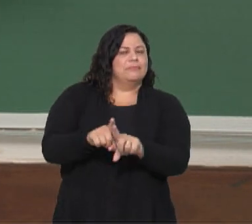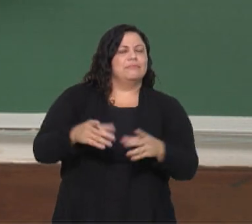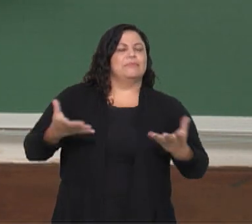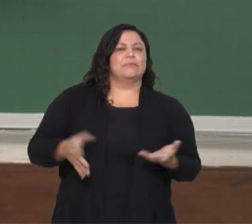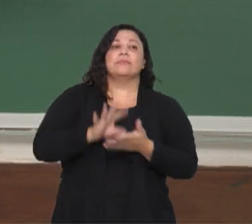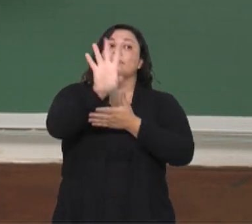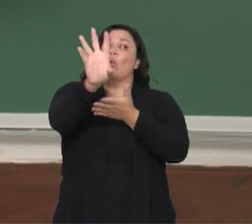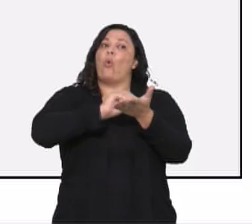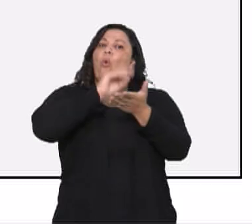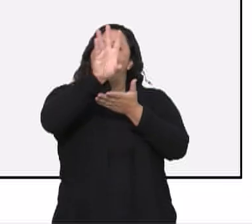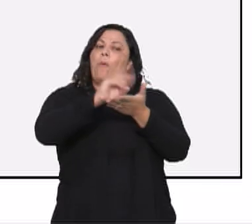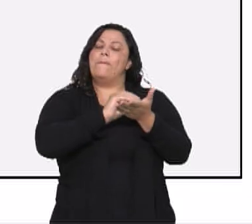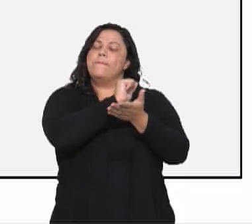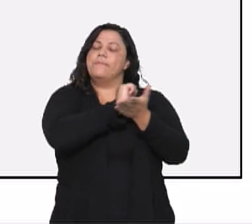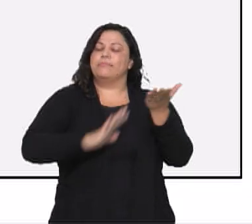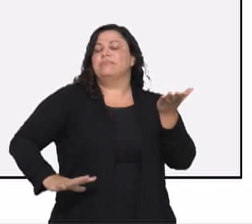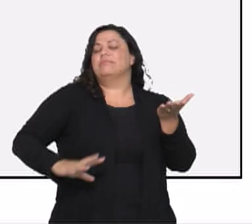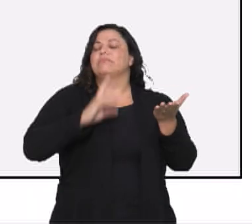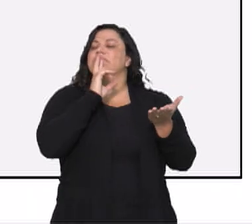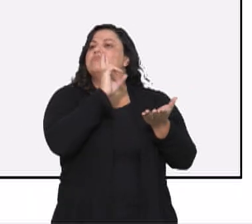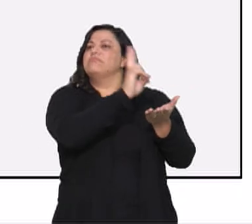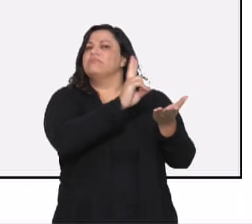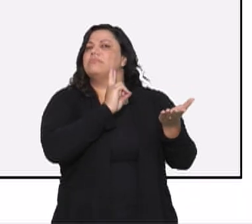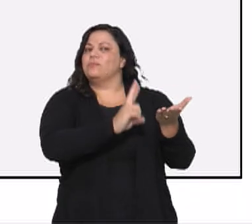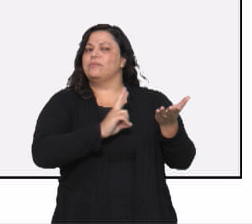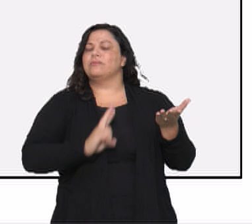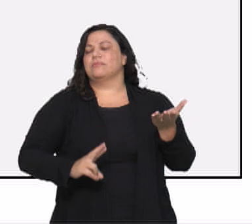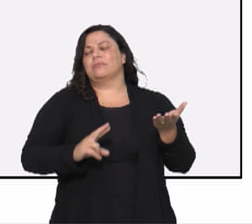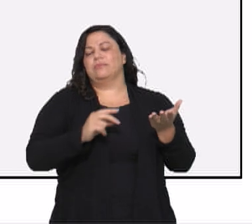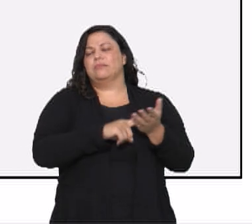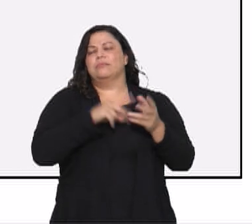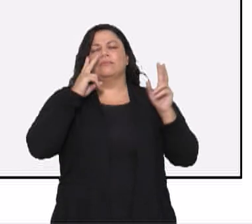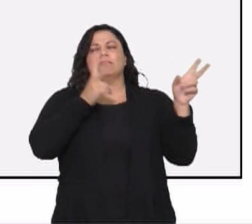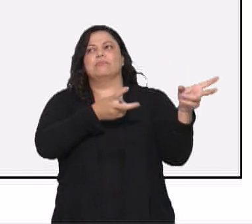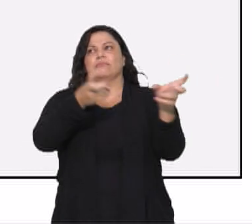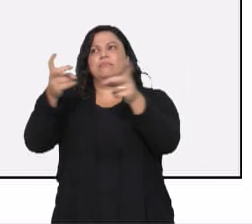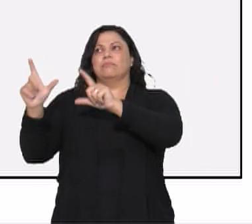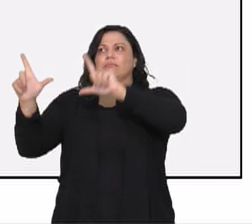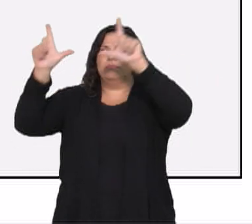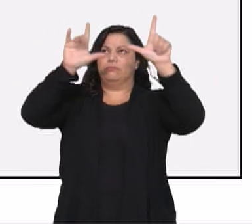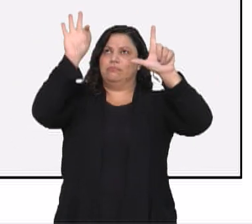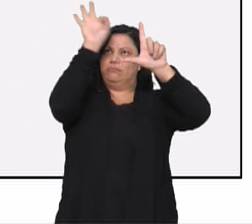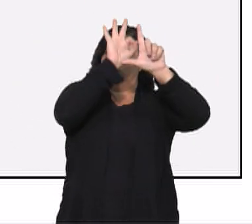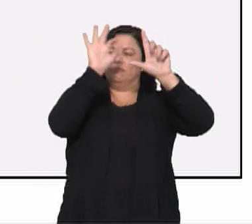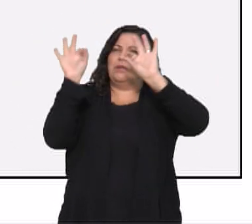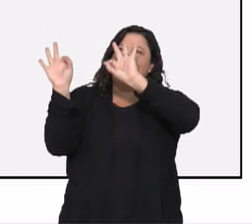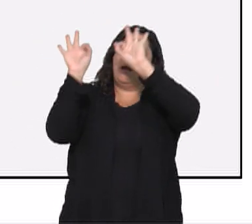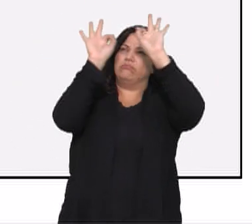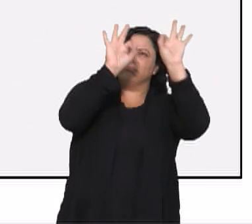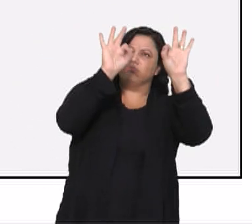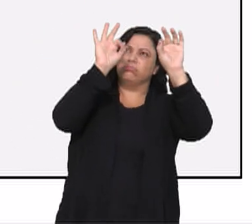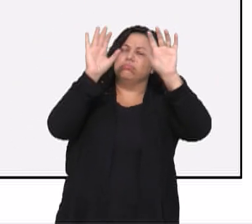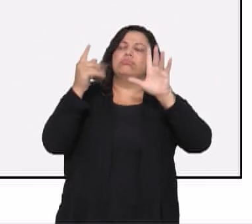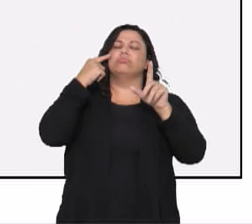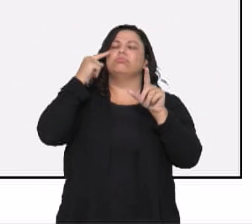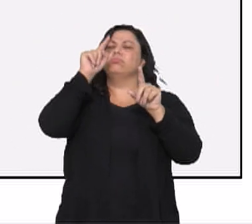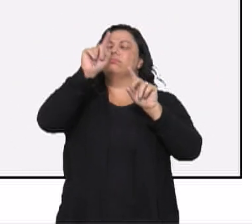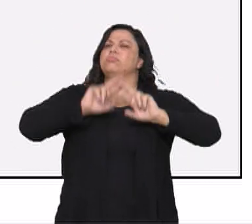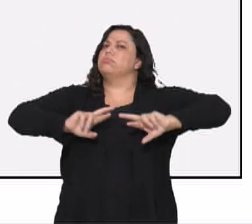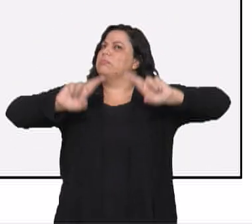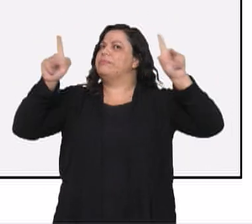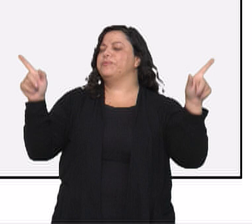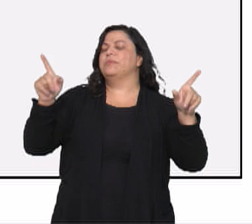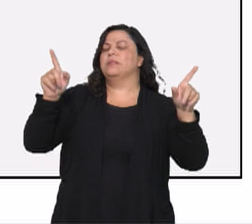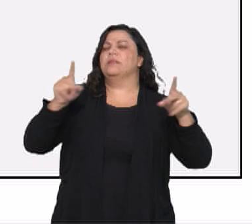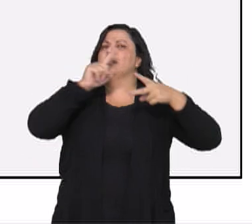Copie a atividade em seu caderno e responda ao observar as imagens. Qual é a diferença entre as duas